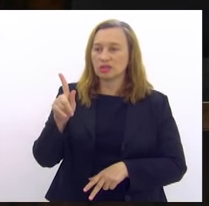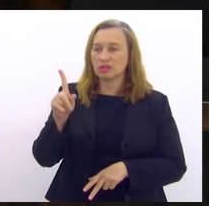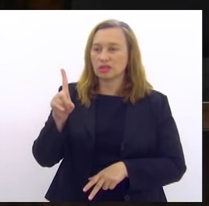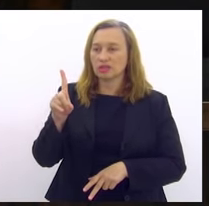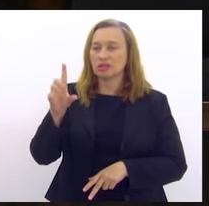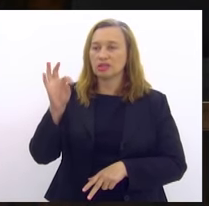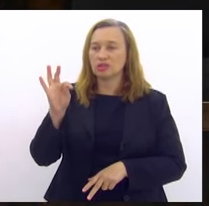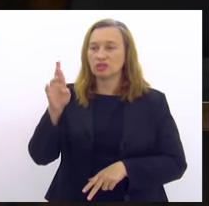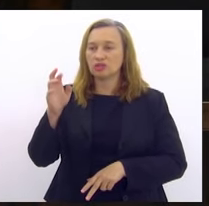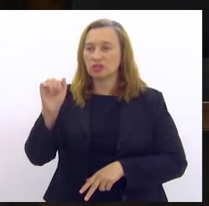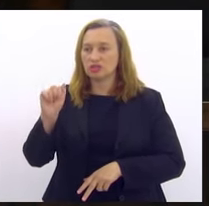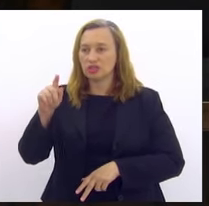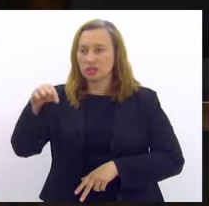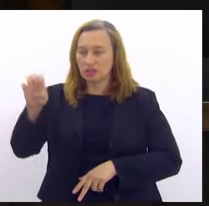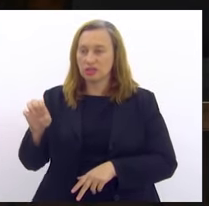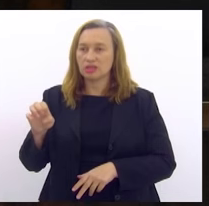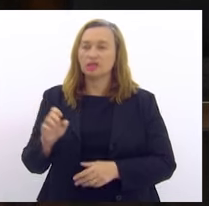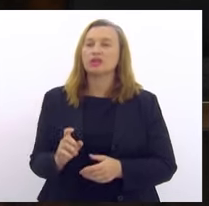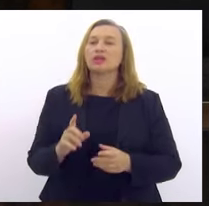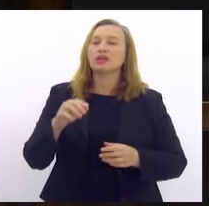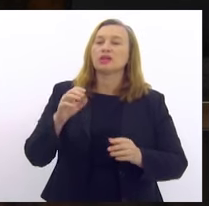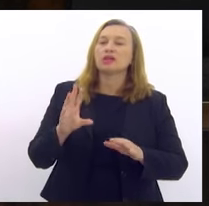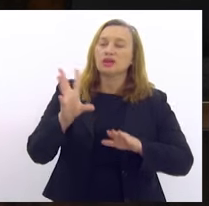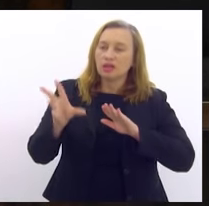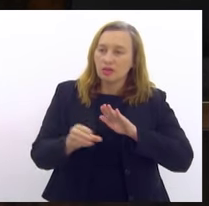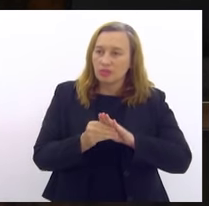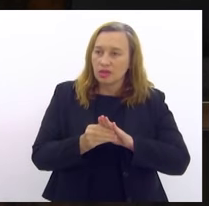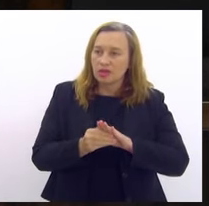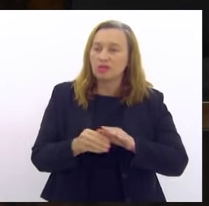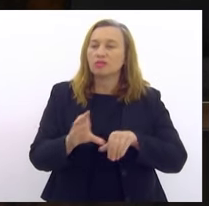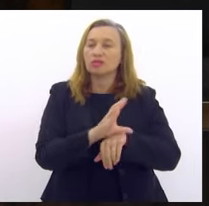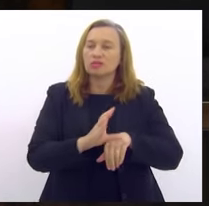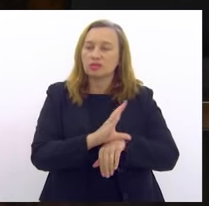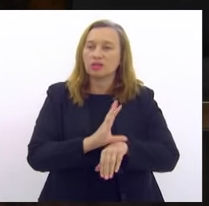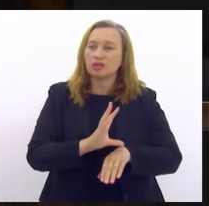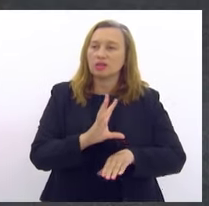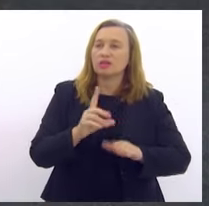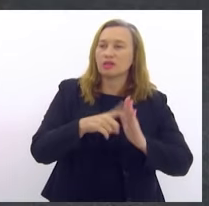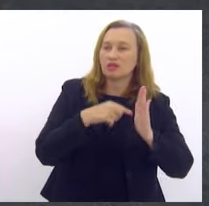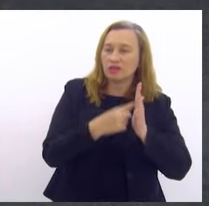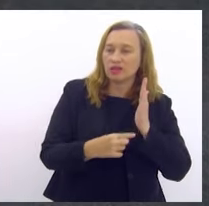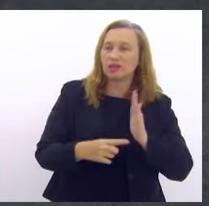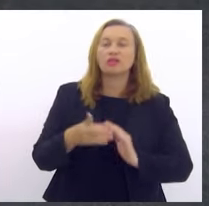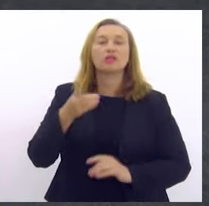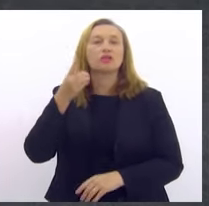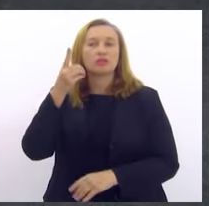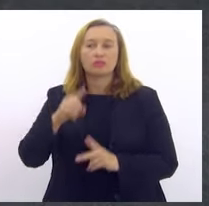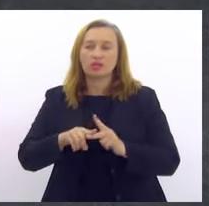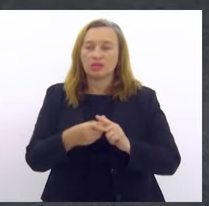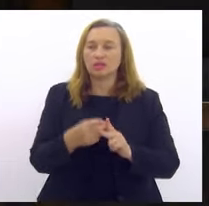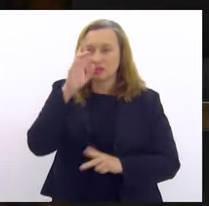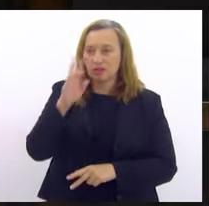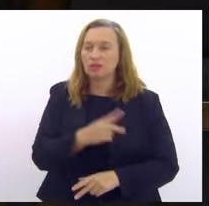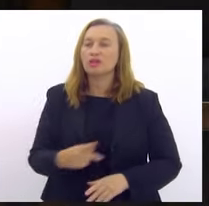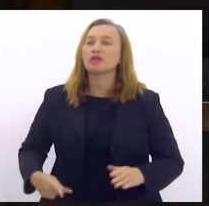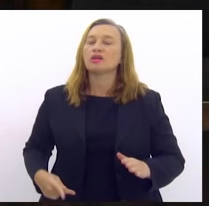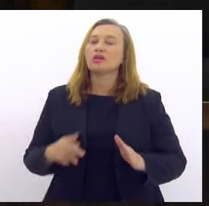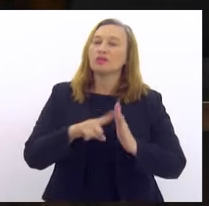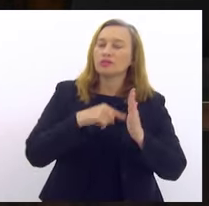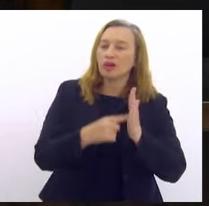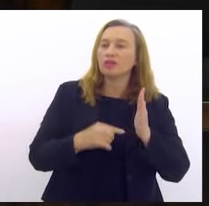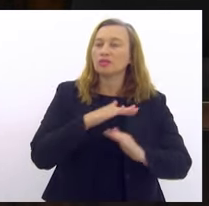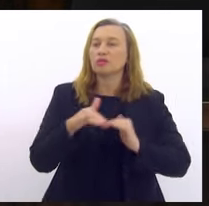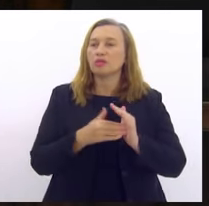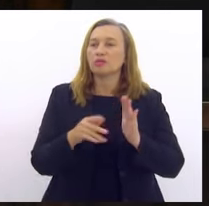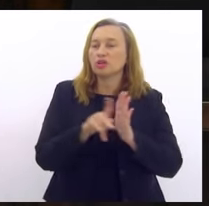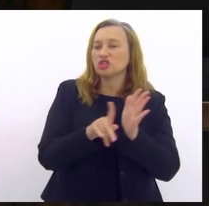Pendendo de parecer da Comissão de Emendas Constitucionais e Vetos, deputado Jorge Felipe Neto. Pela manutenção, presidente. Veto total aposto ao projeto